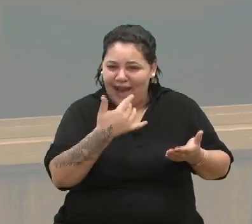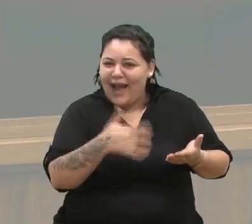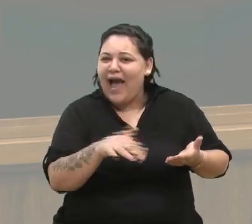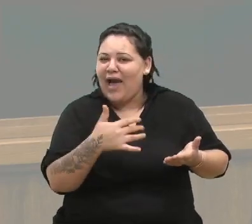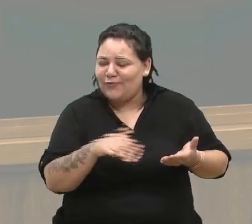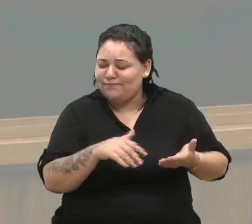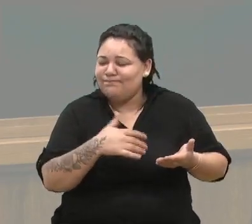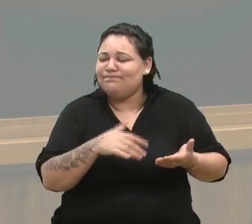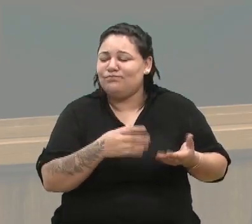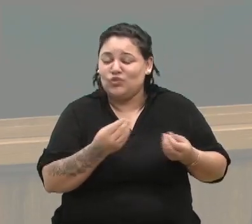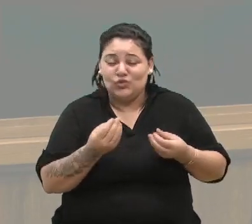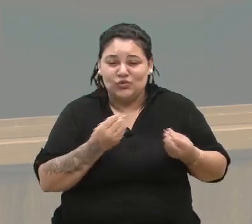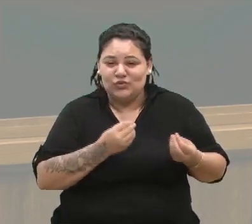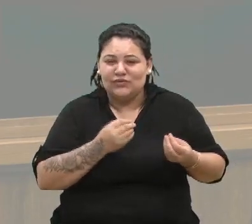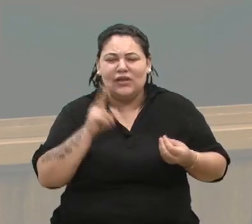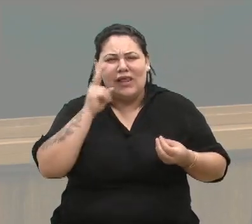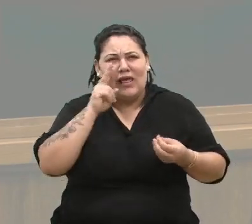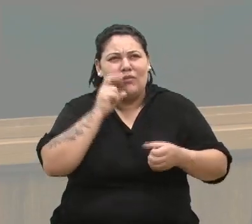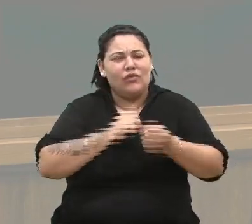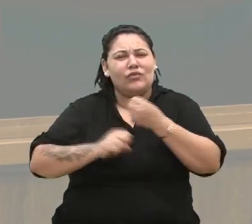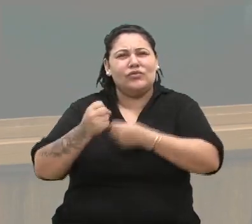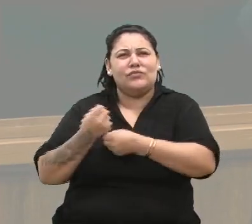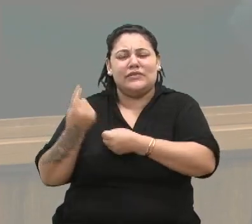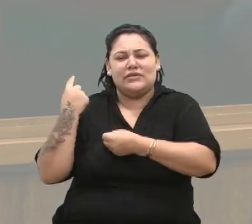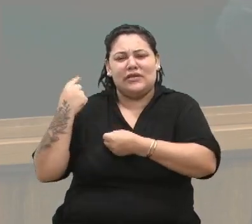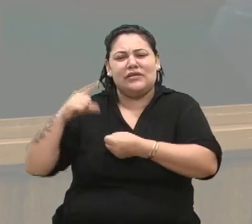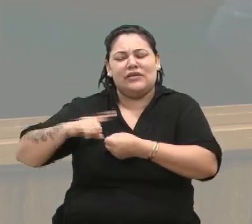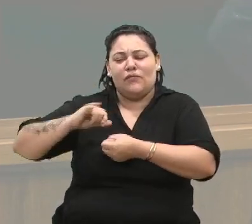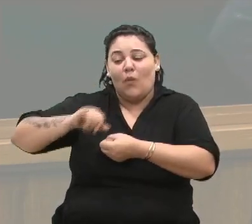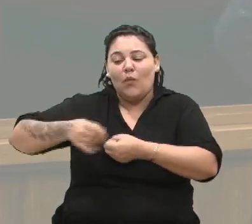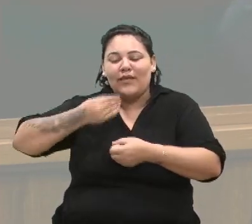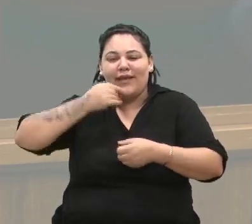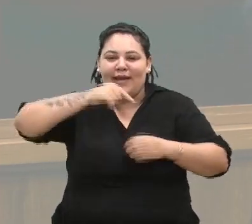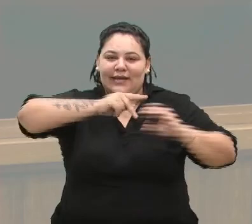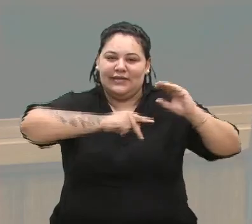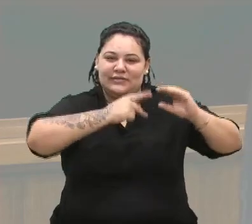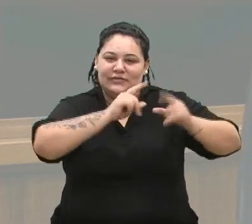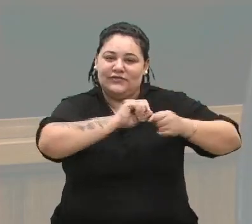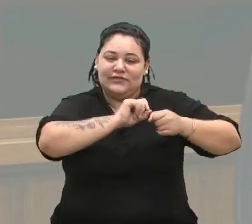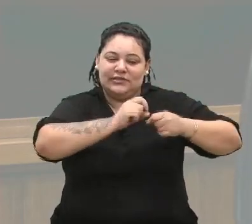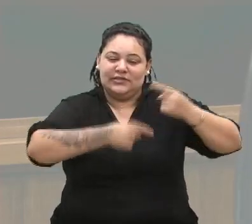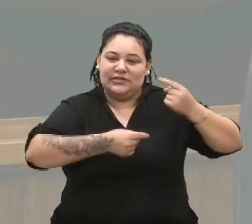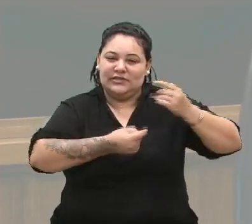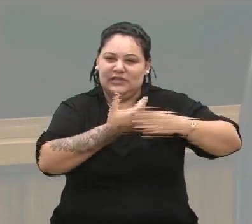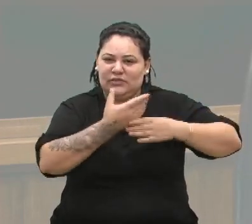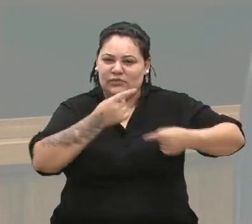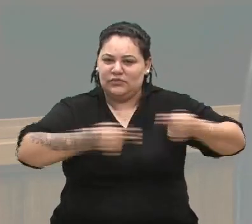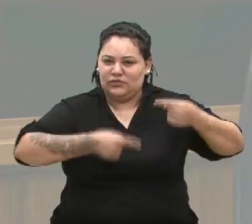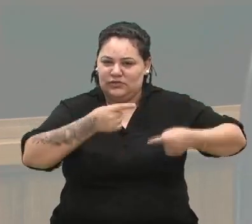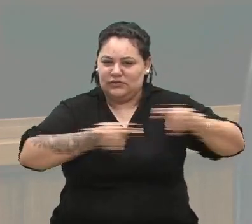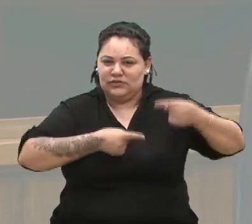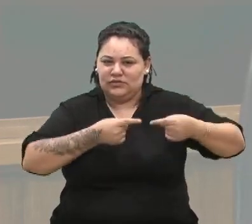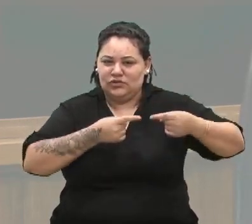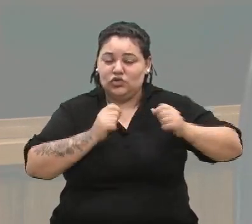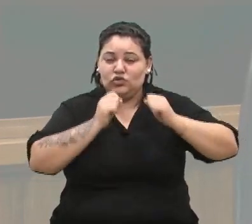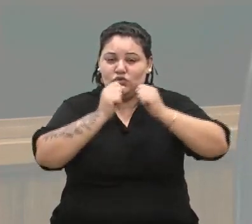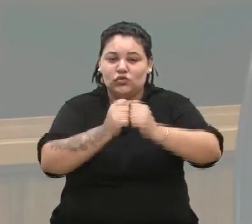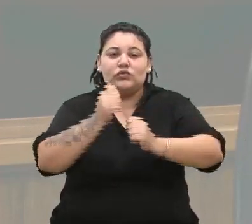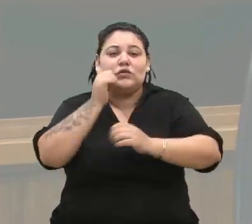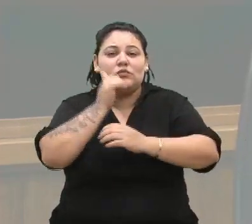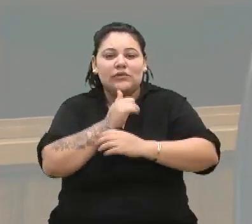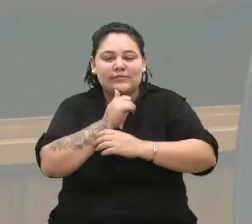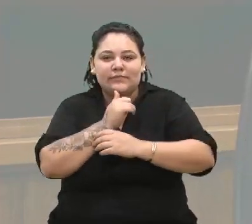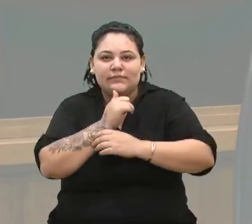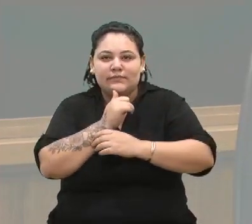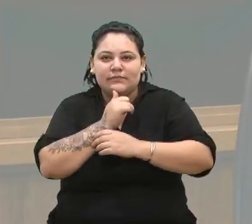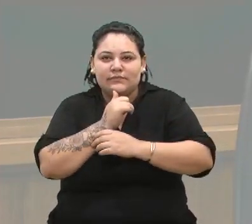ou retrasado, já não me lembro, nós tivemos uma oportunidade aqui nessa casa de fazer um debate com mulheres